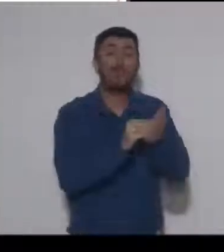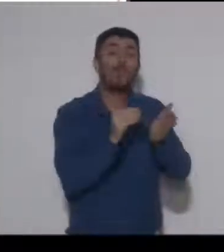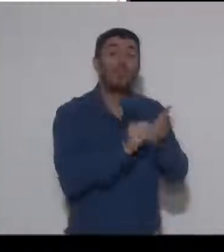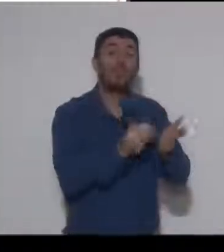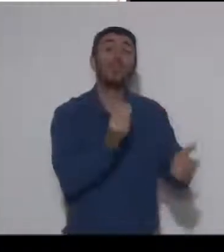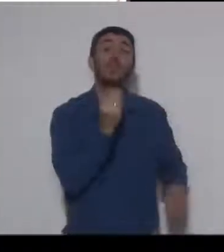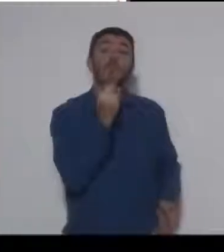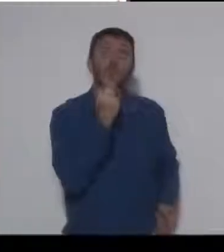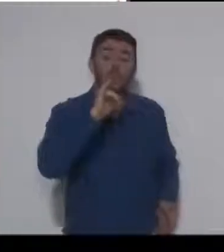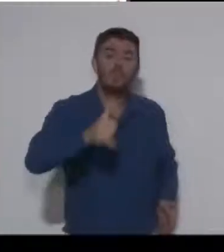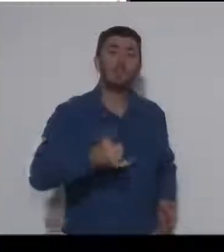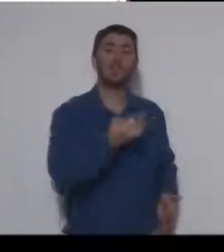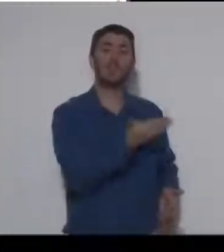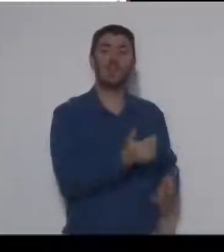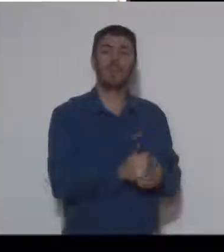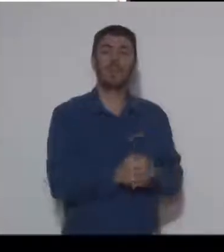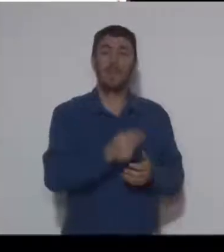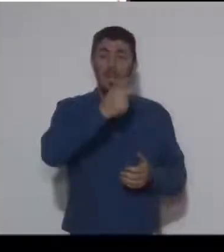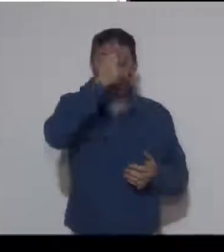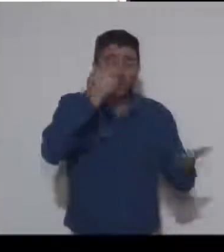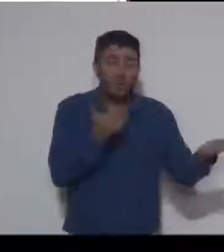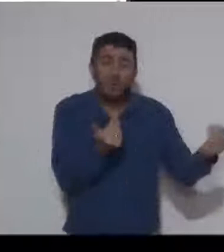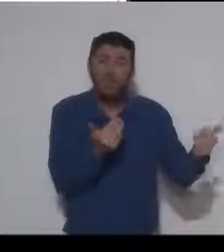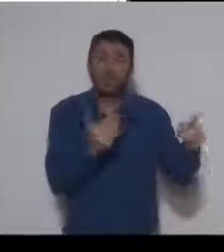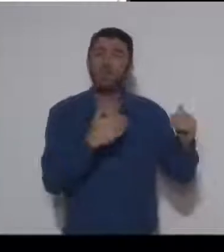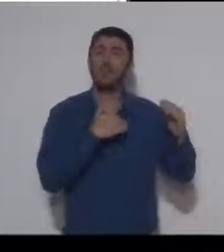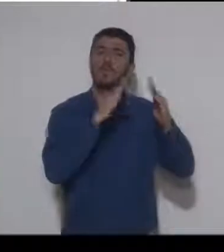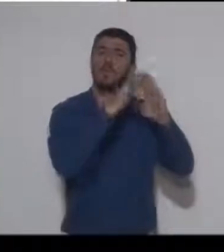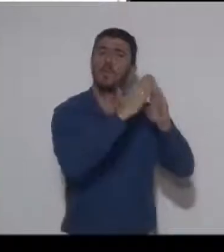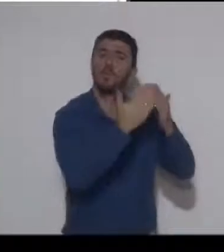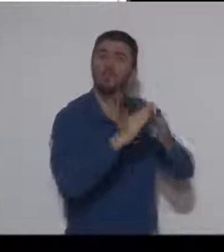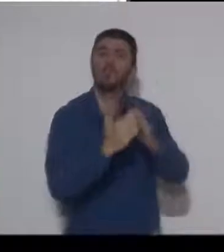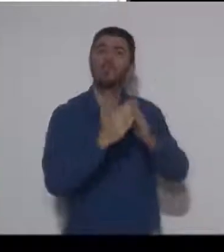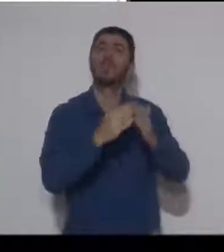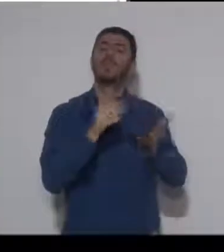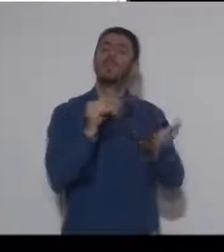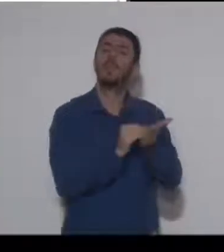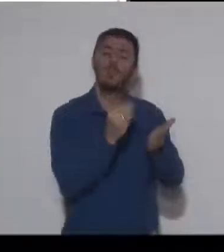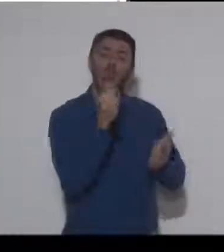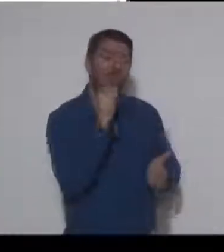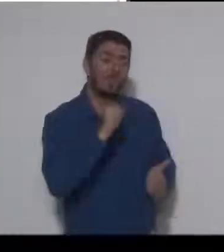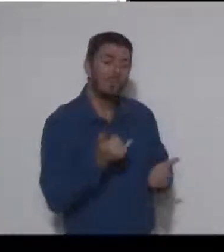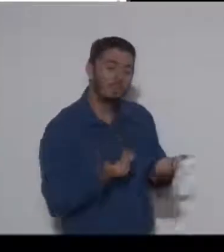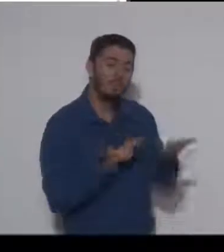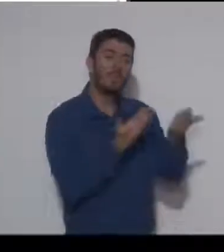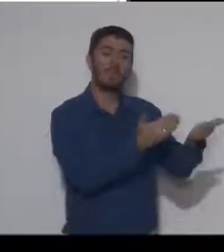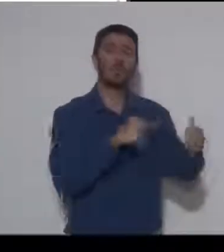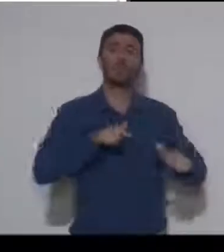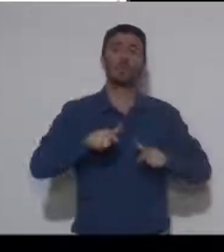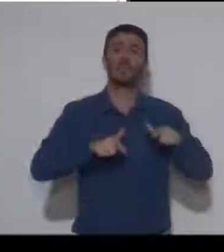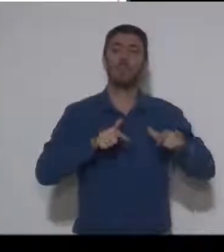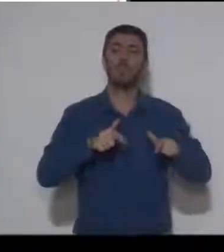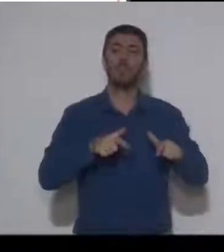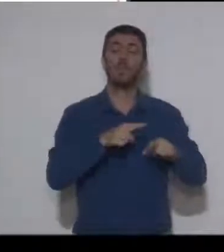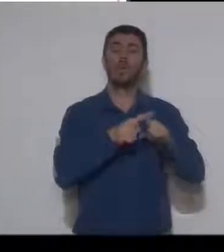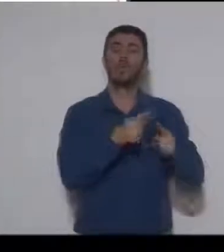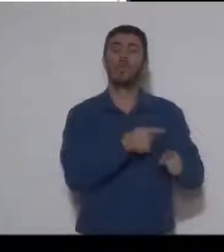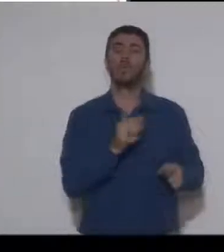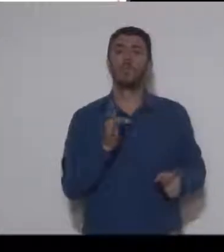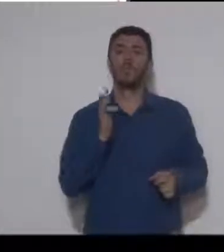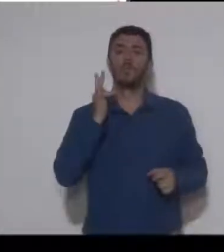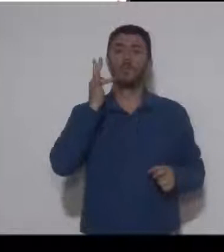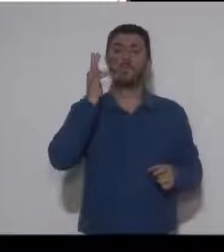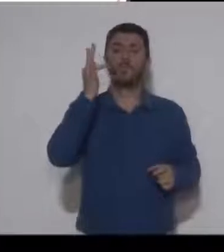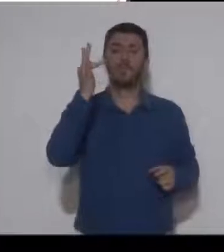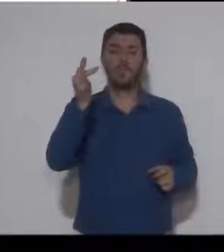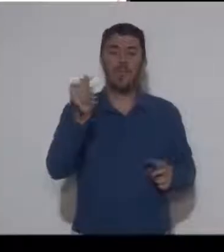que para de estudar, o jovem que precisa trabalhar e aumenta a evasão escolar. E aí, lá no final da história, médio e longo prazo, não adianta chorar